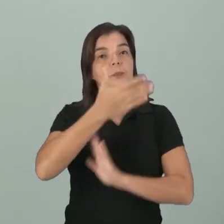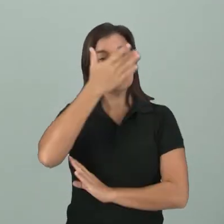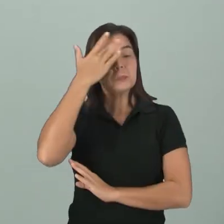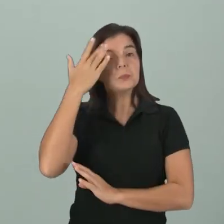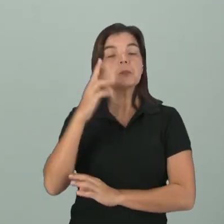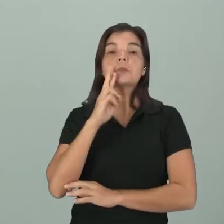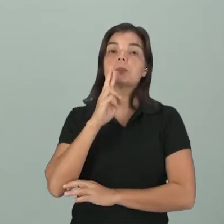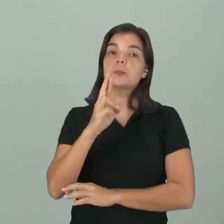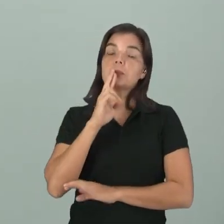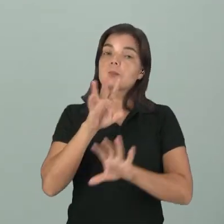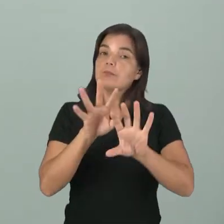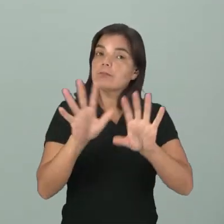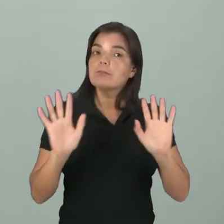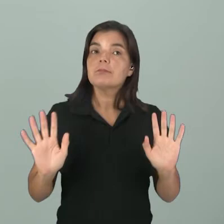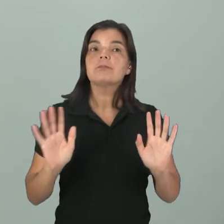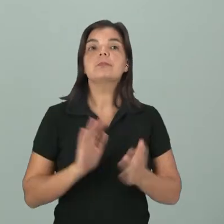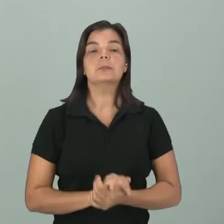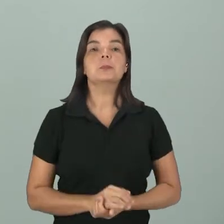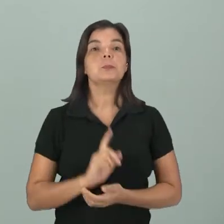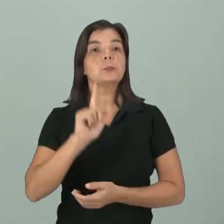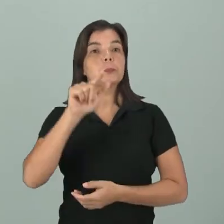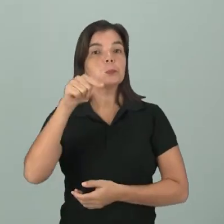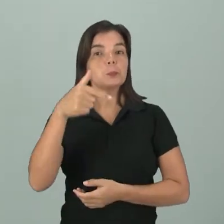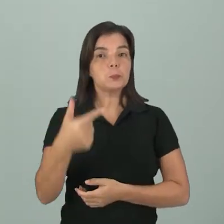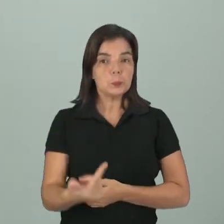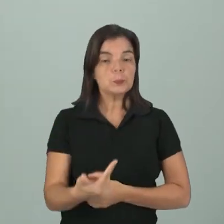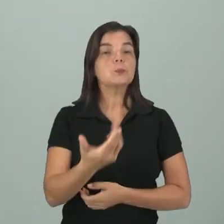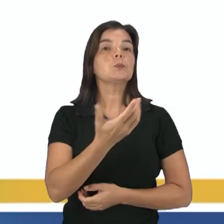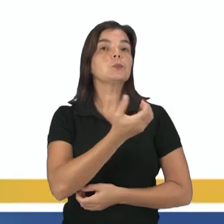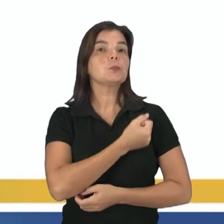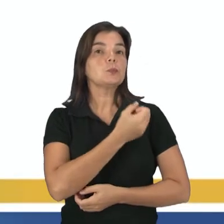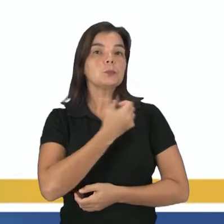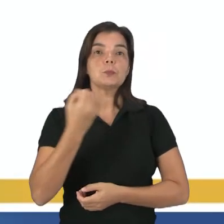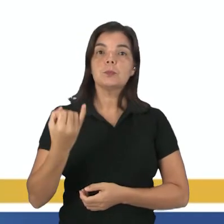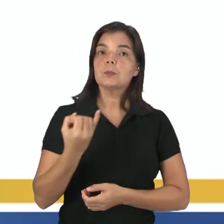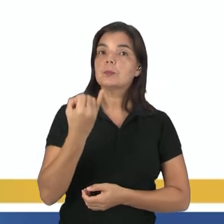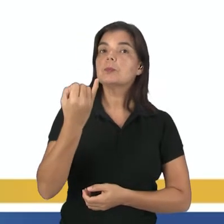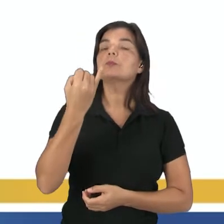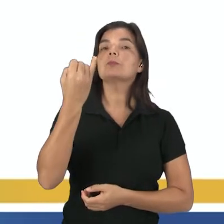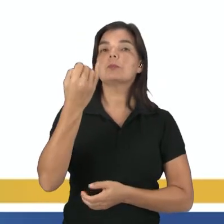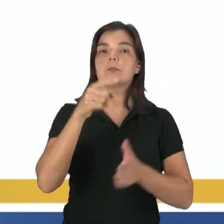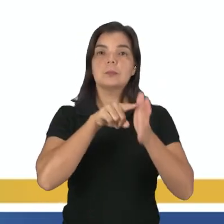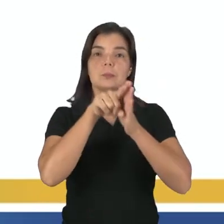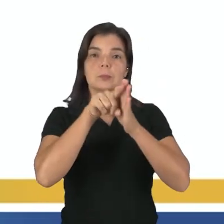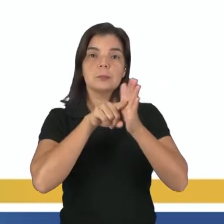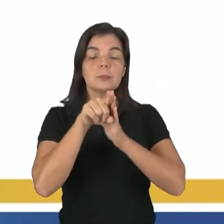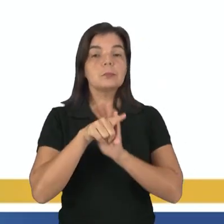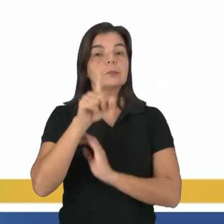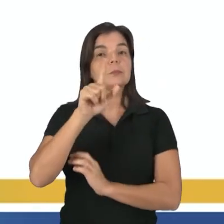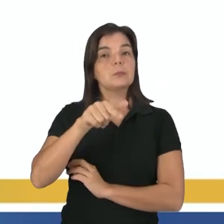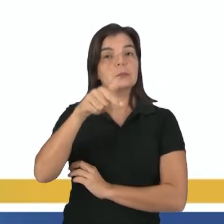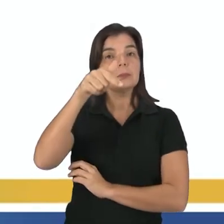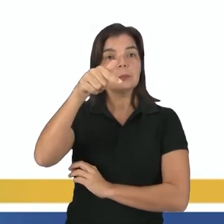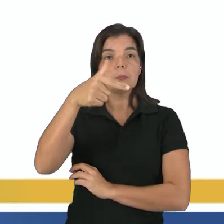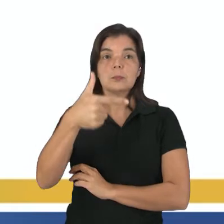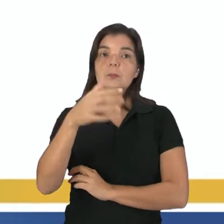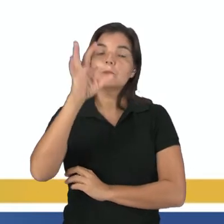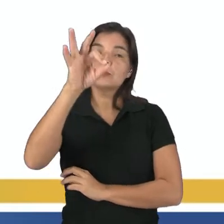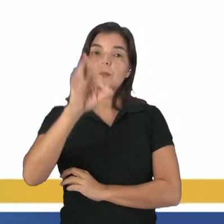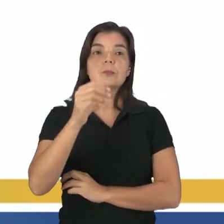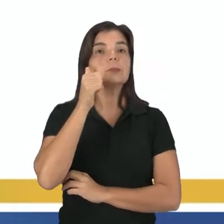pessoas responderam dessa maneira. Último ponto. Outro número importante revelado por esta pesquisa é